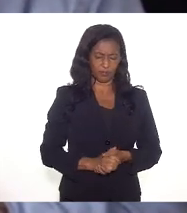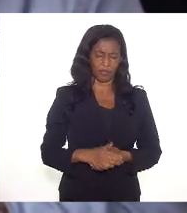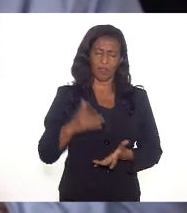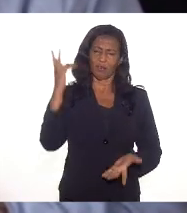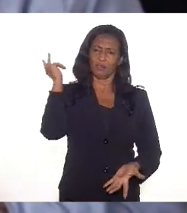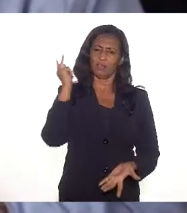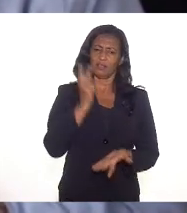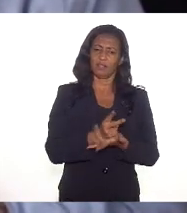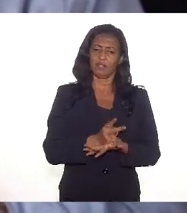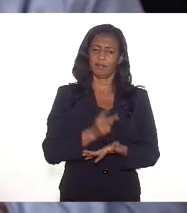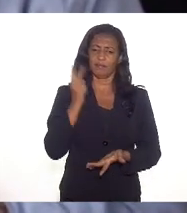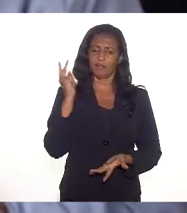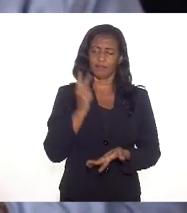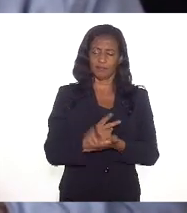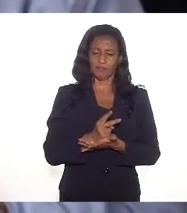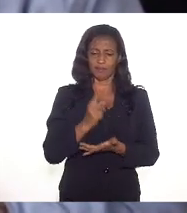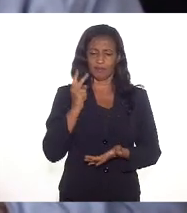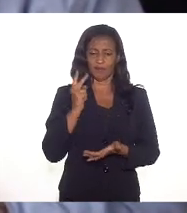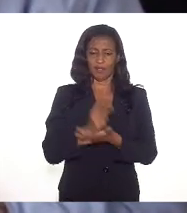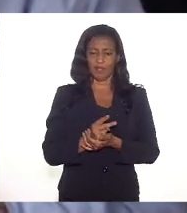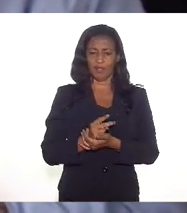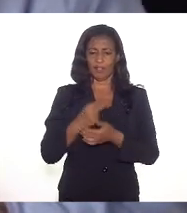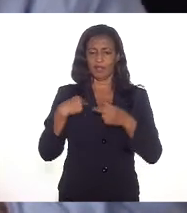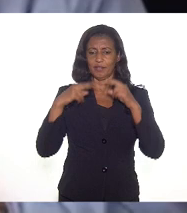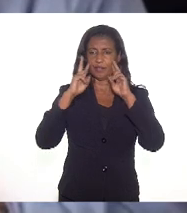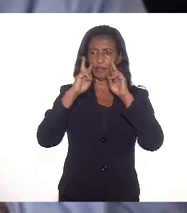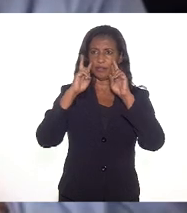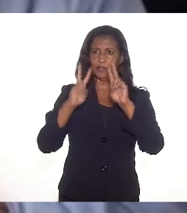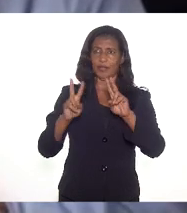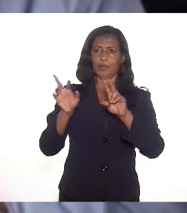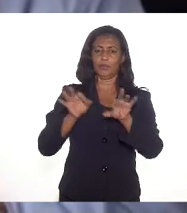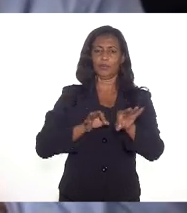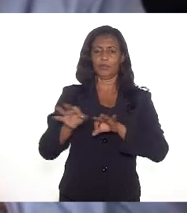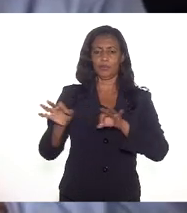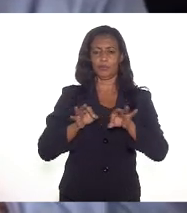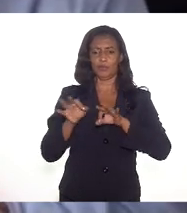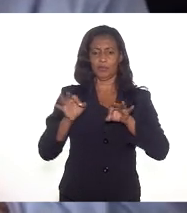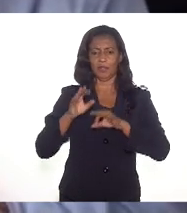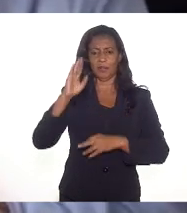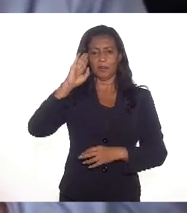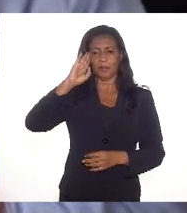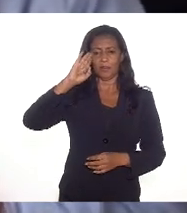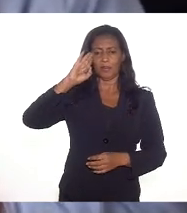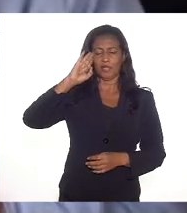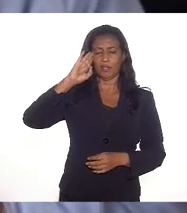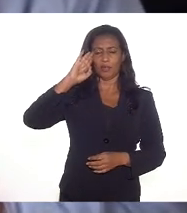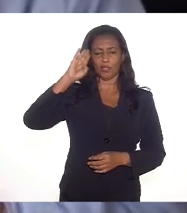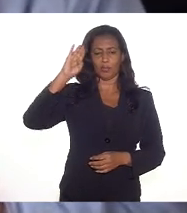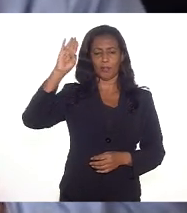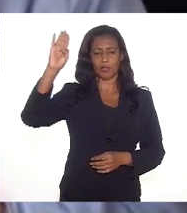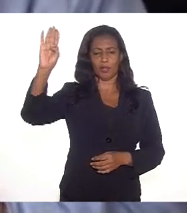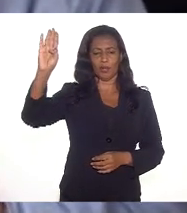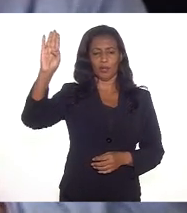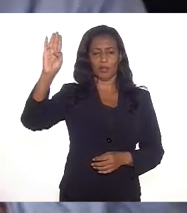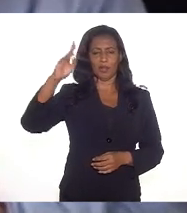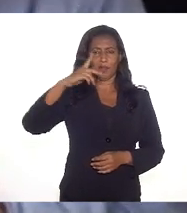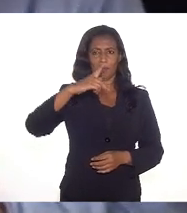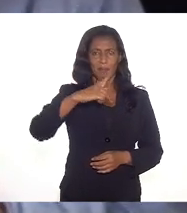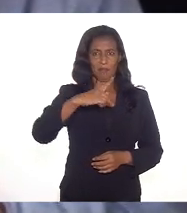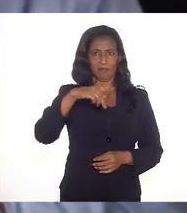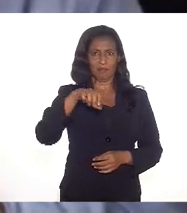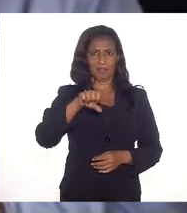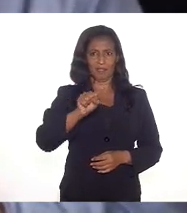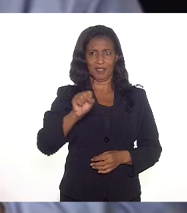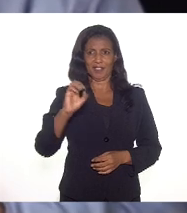vez que nós vemos um projeto vindo principalmente do PSB,